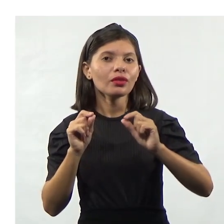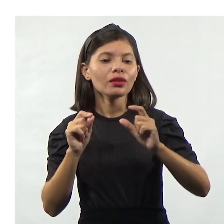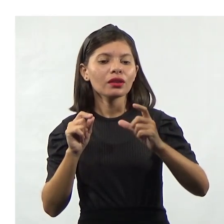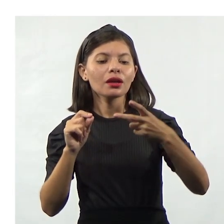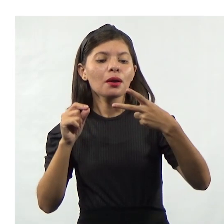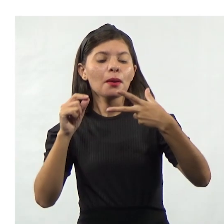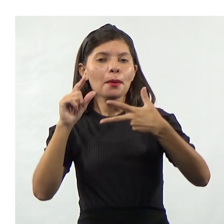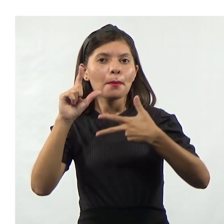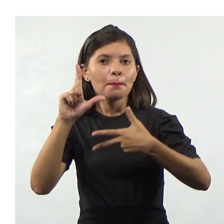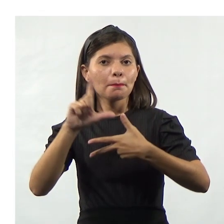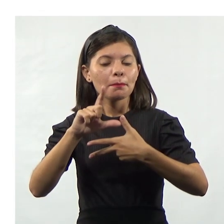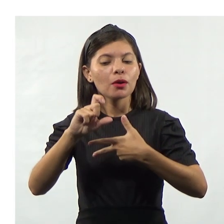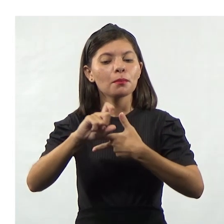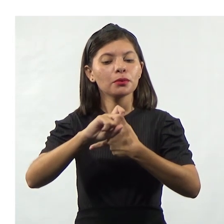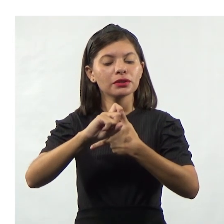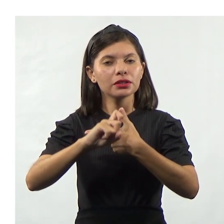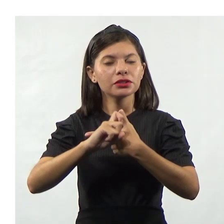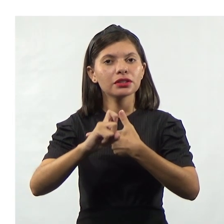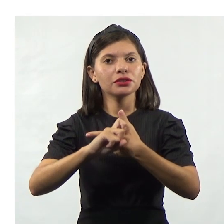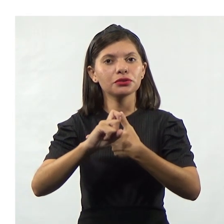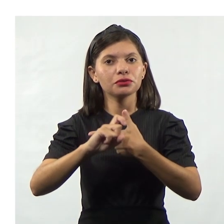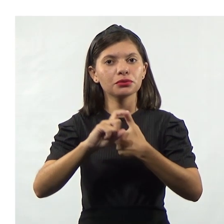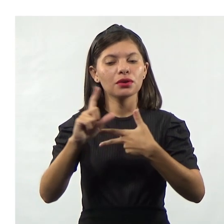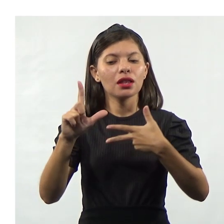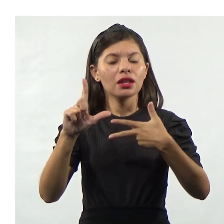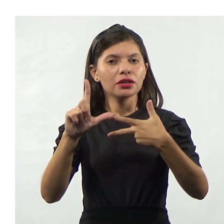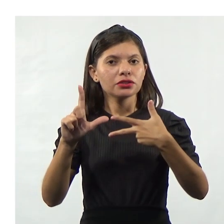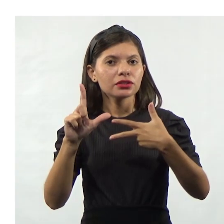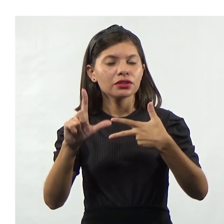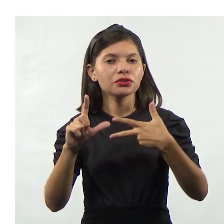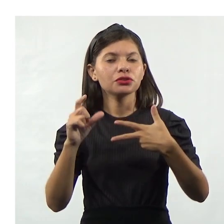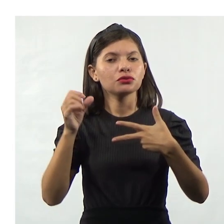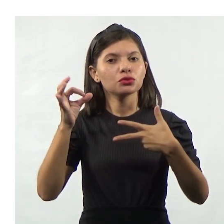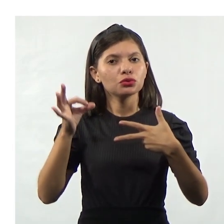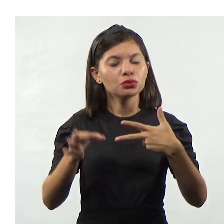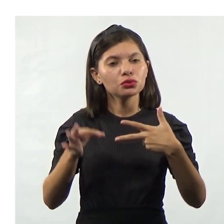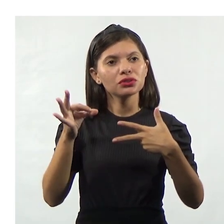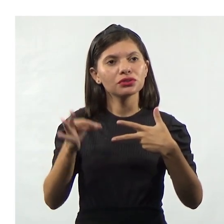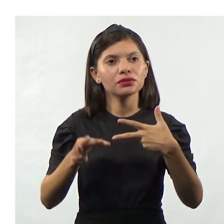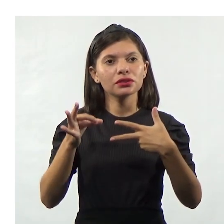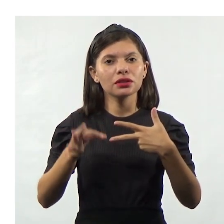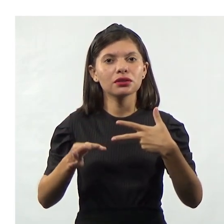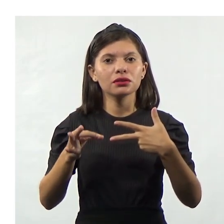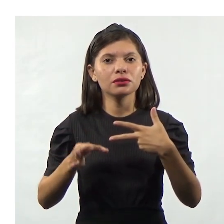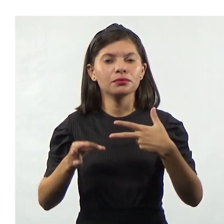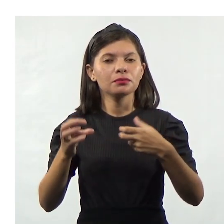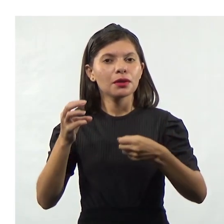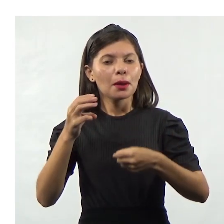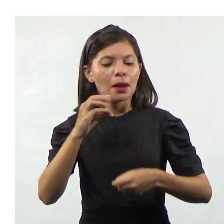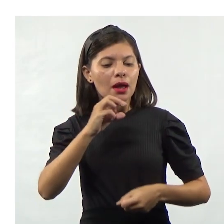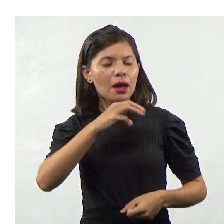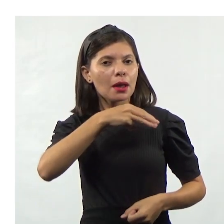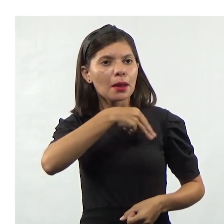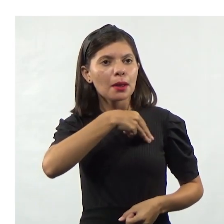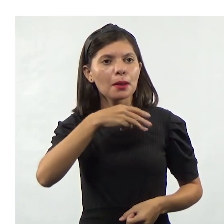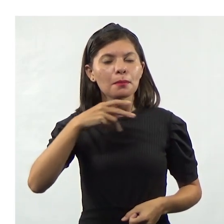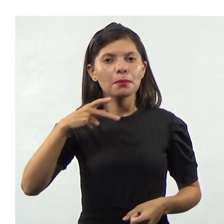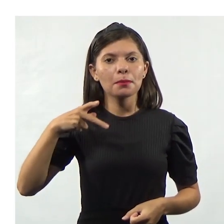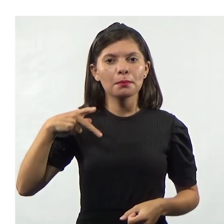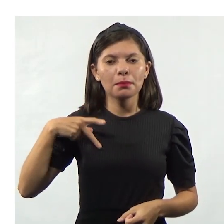Poder Legislativo, Executivo, Judiciário, MP, Tribunal de